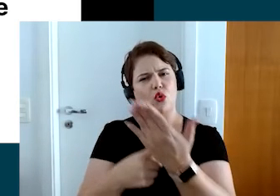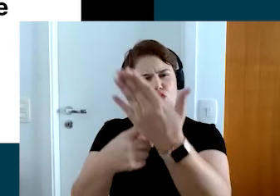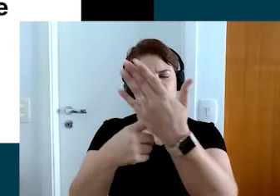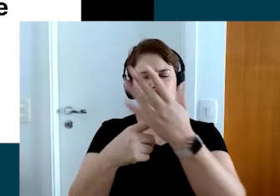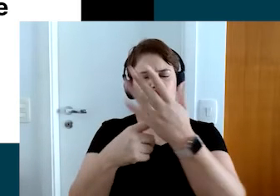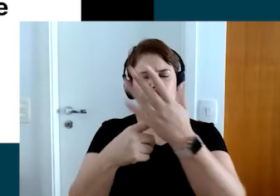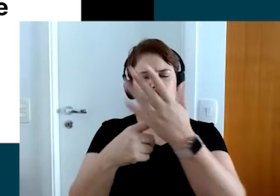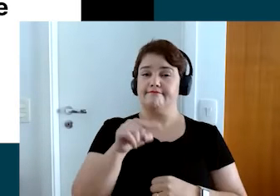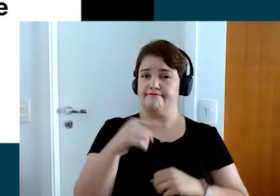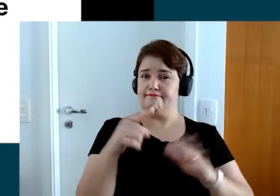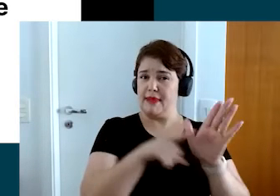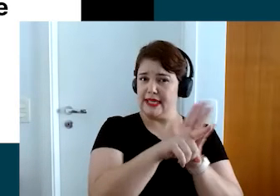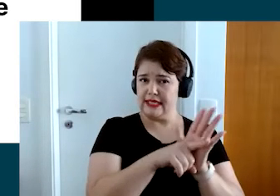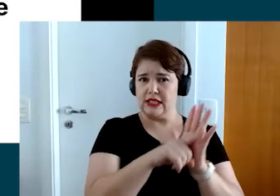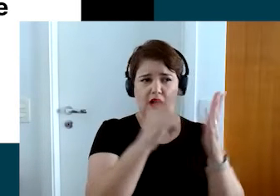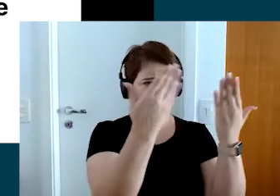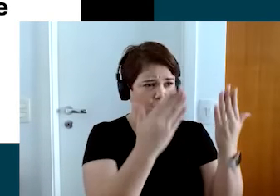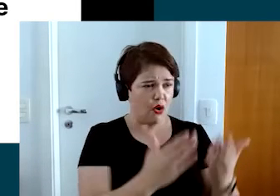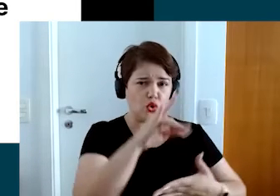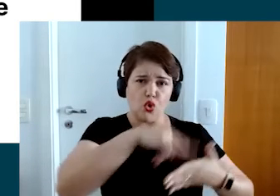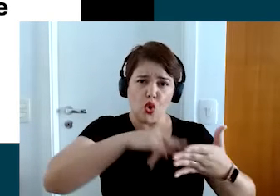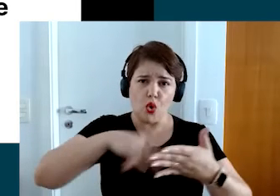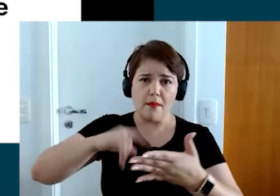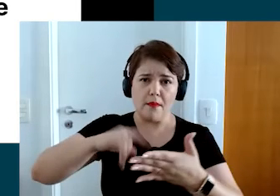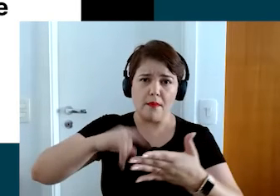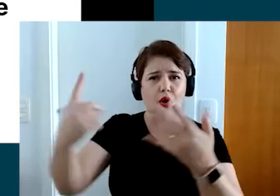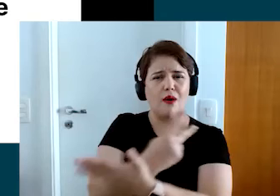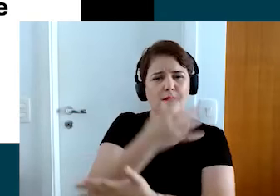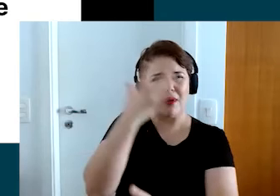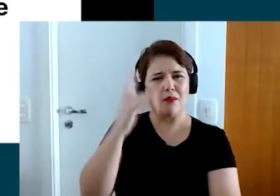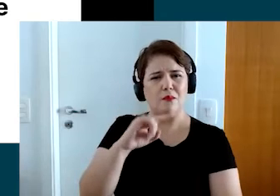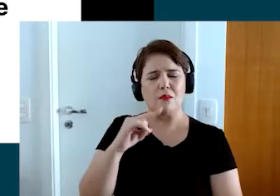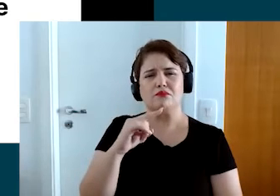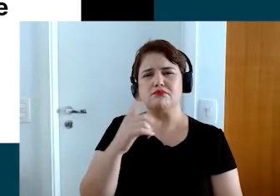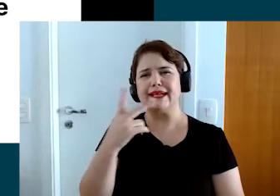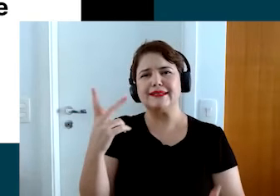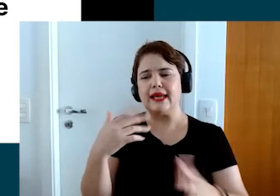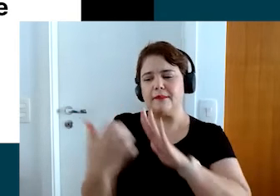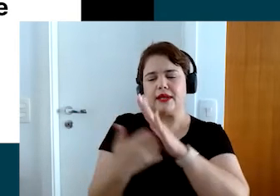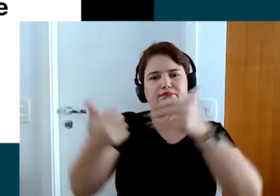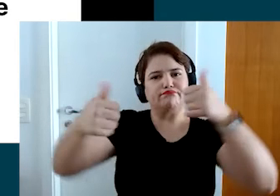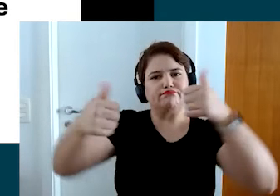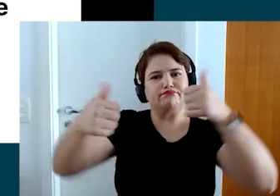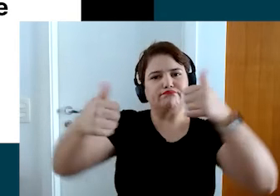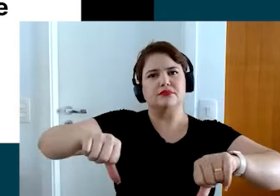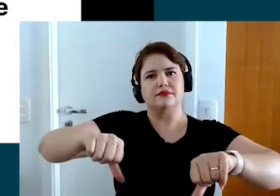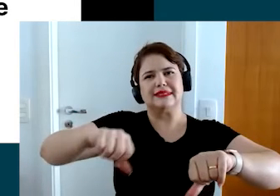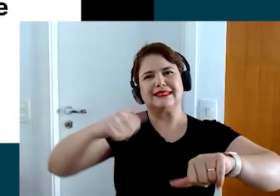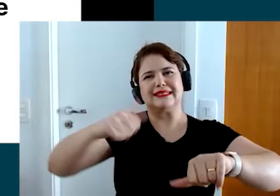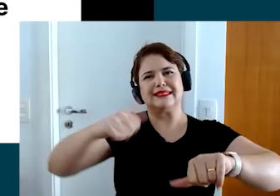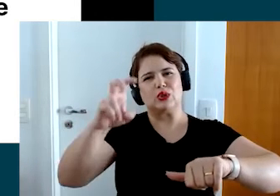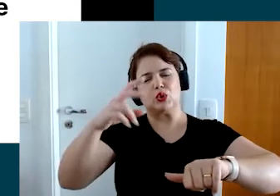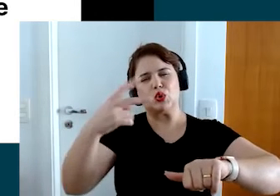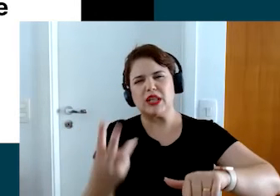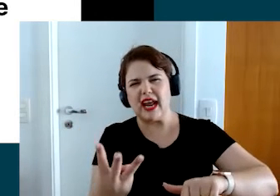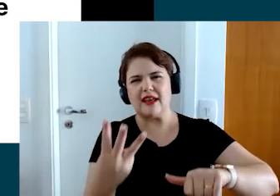E essa pesquisa analisou ali documentos de pós-mortem de mais de 150 empresas desde 2008, né, empresas que foram fechadas. E aí